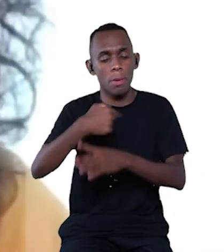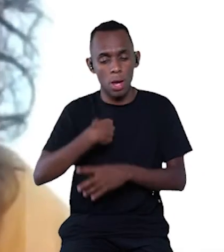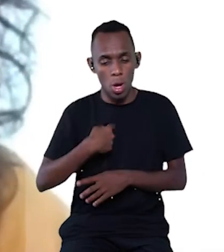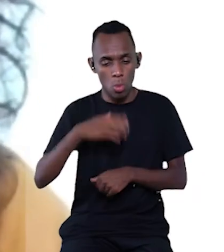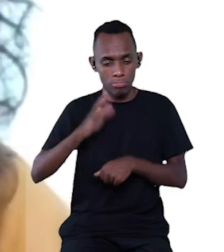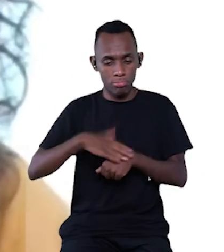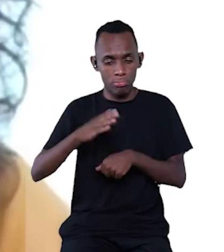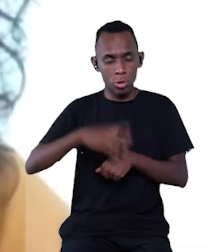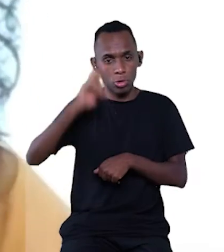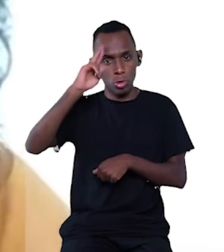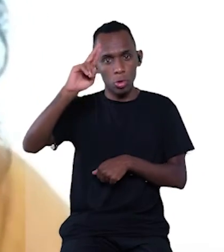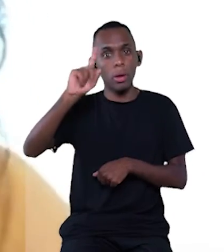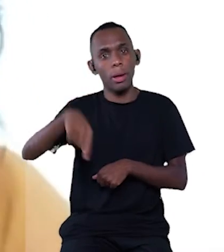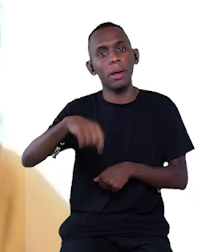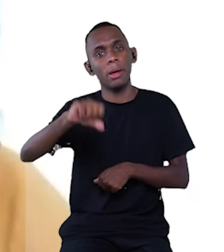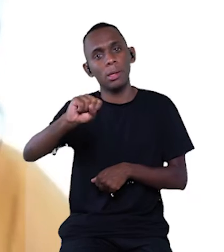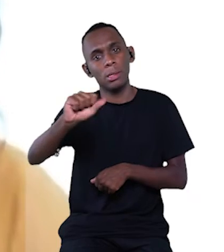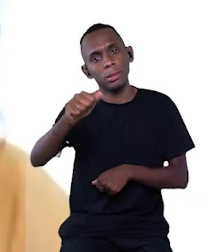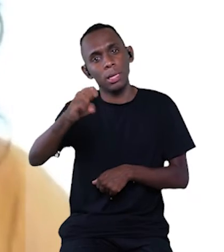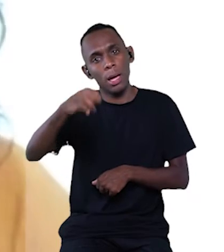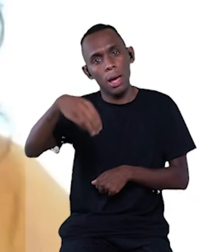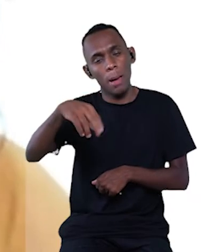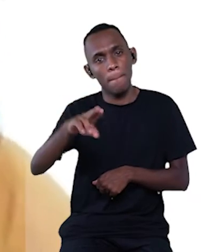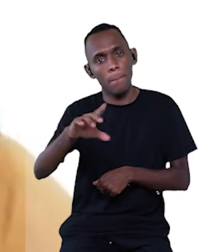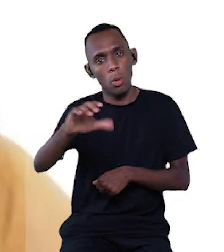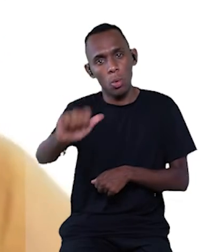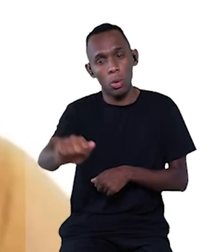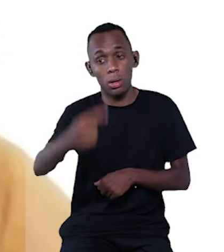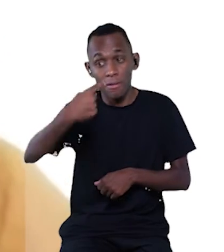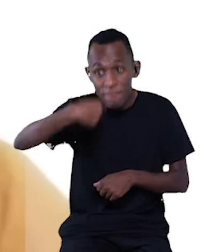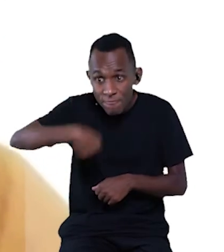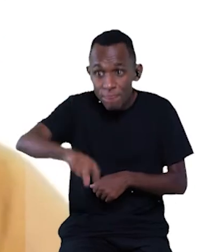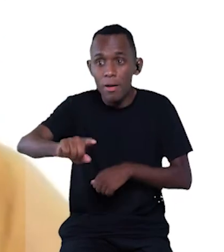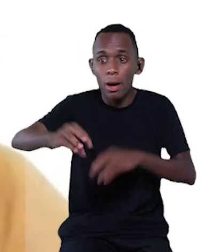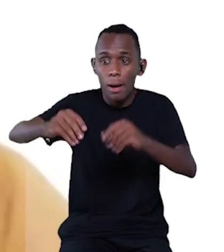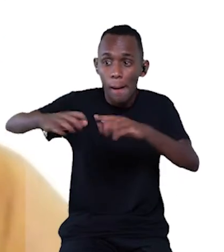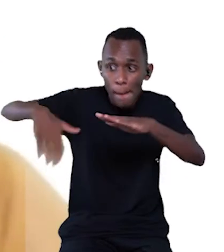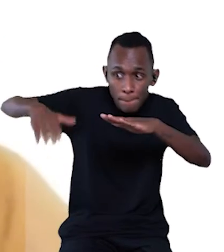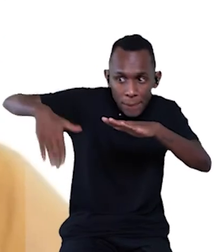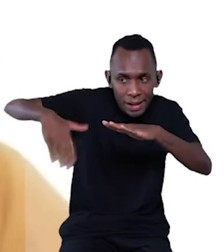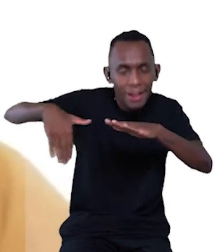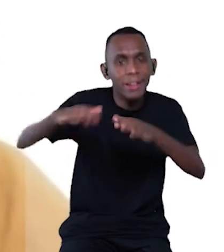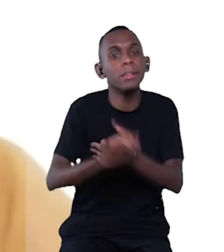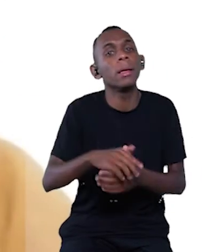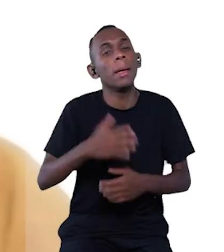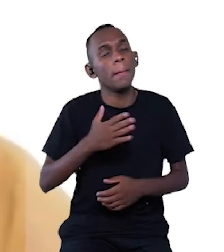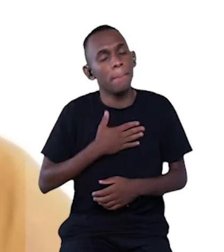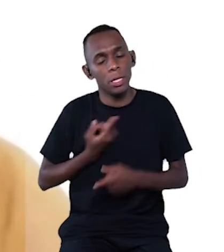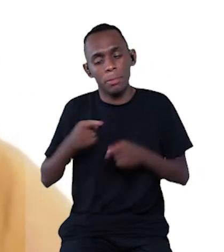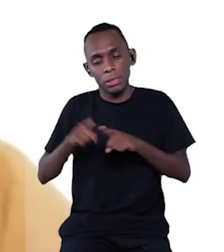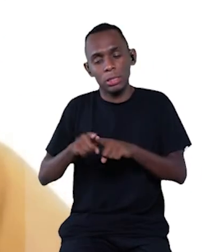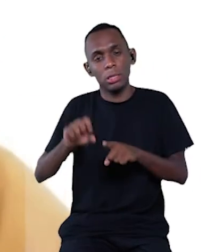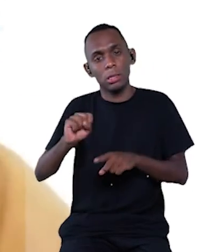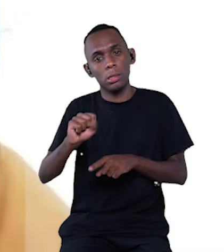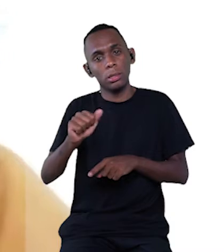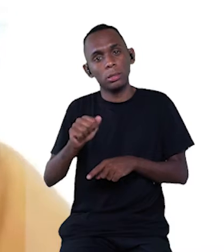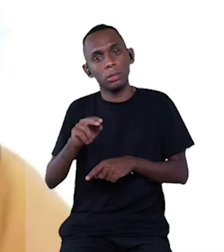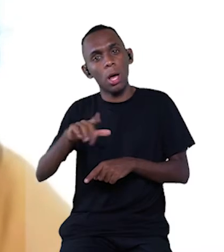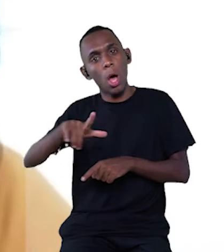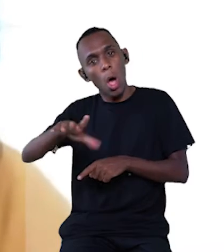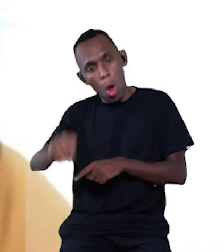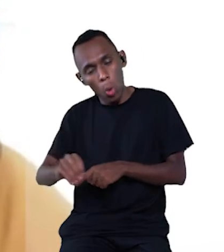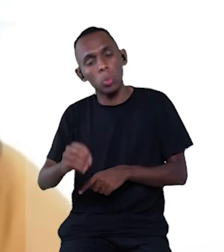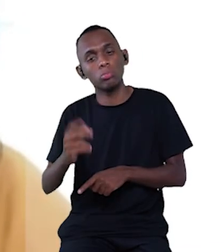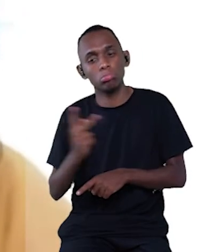como diretor, que é o Samuca Vai à Praia. Samuca Vai à Praia é um curta-metragem, o roteiro meu e do Saulo também, a direção